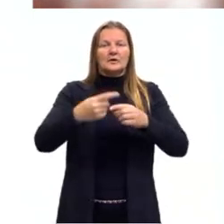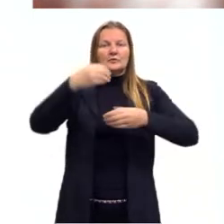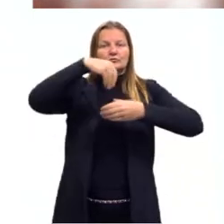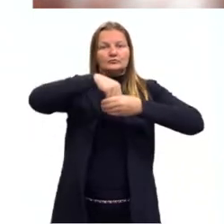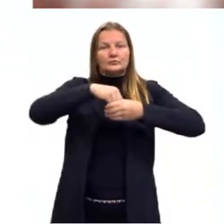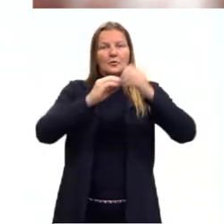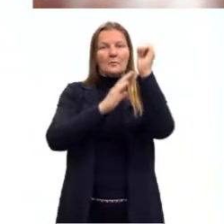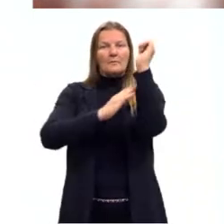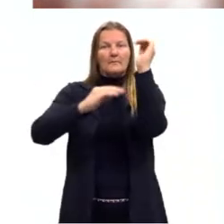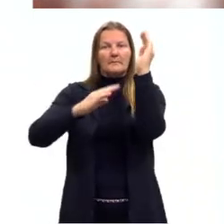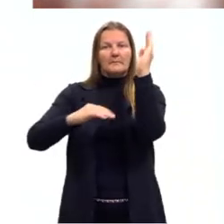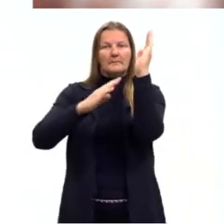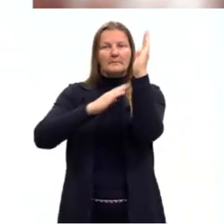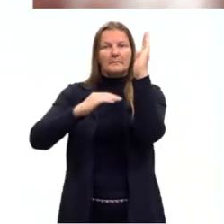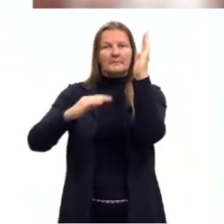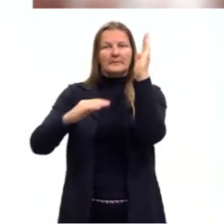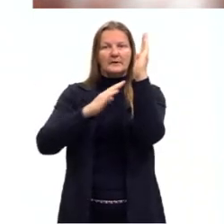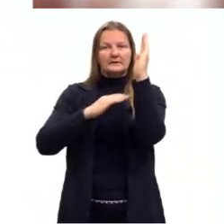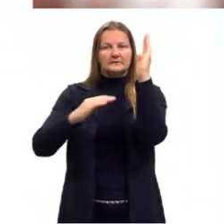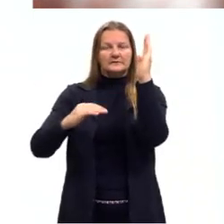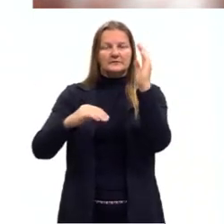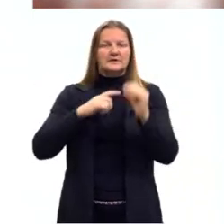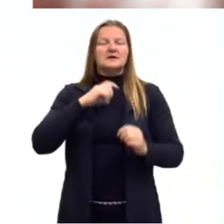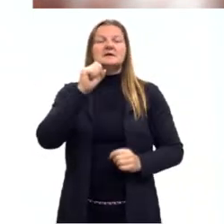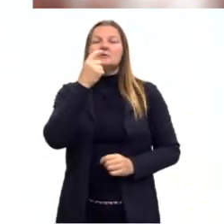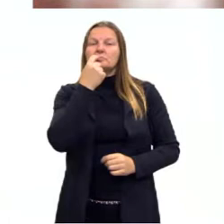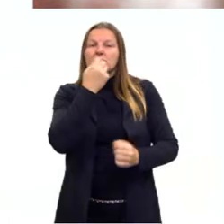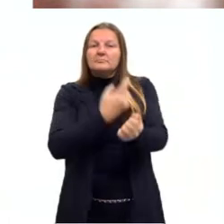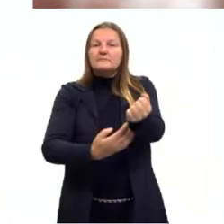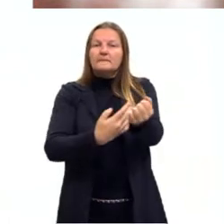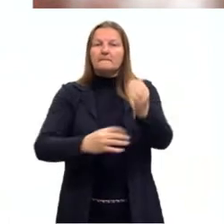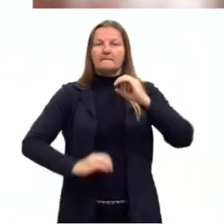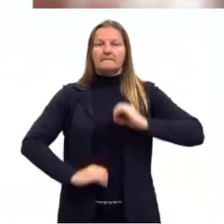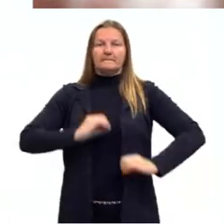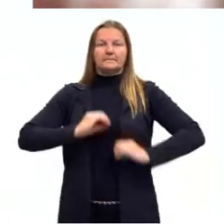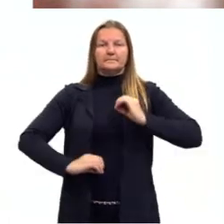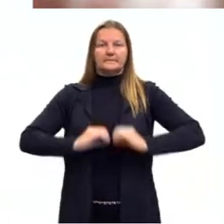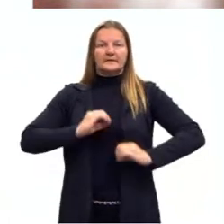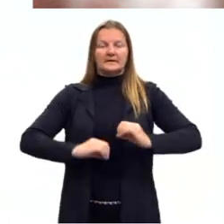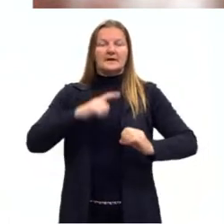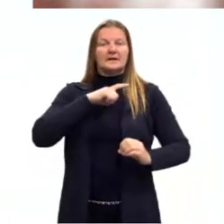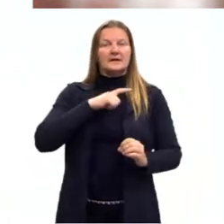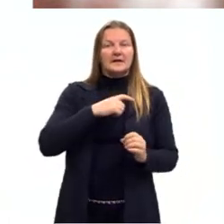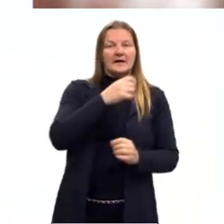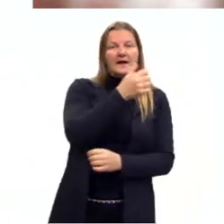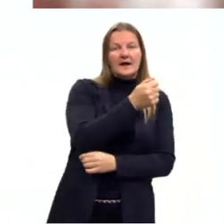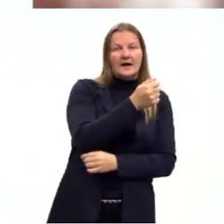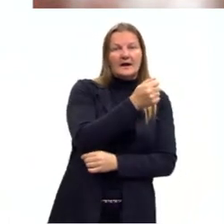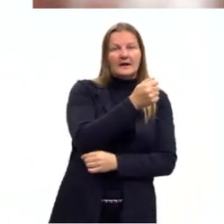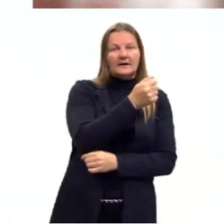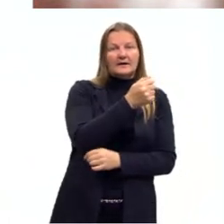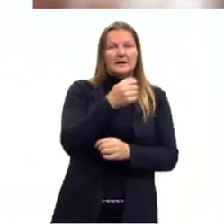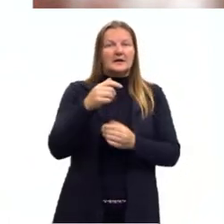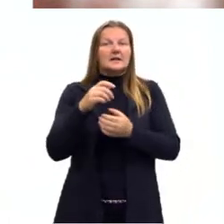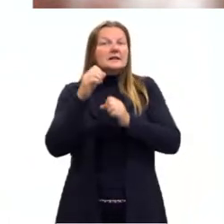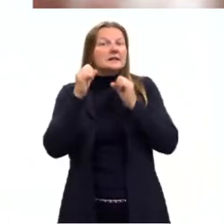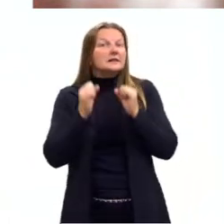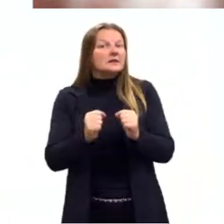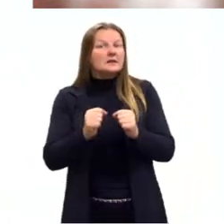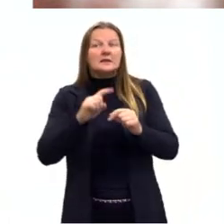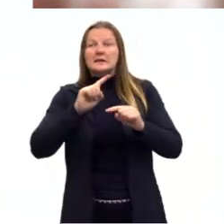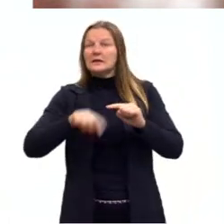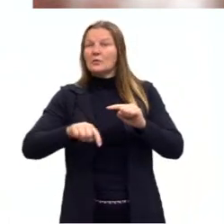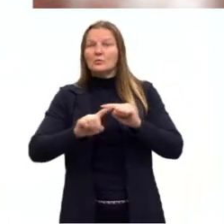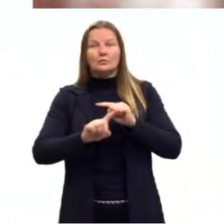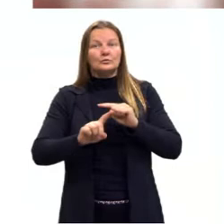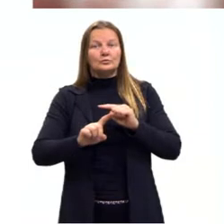então quando a hemácia tem o aglutinogênio a ela não pode ter